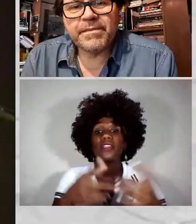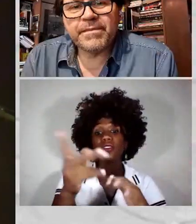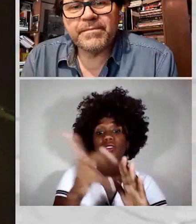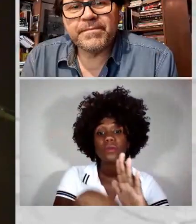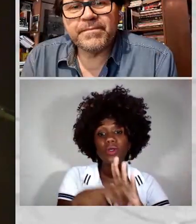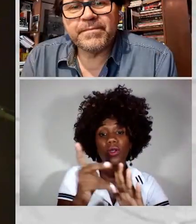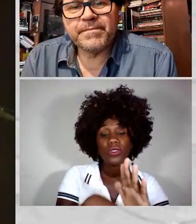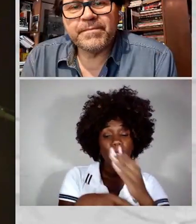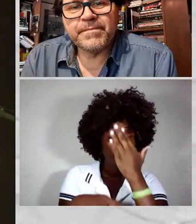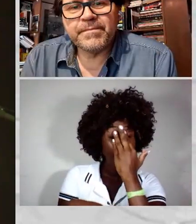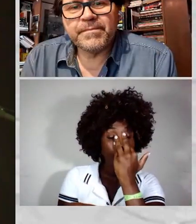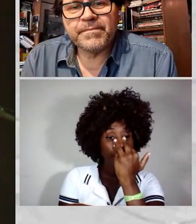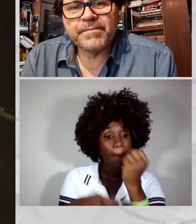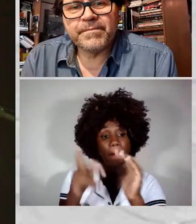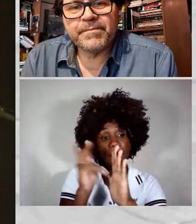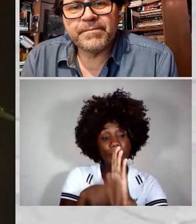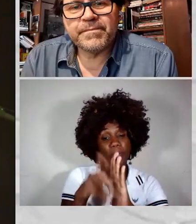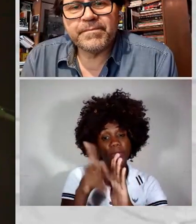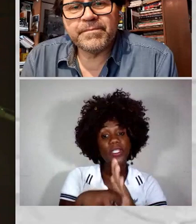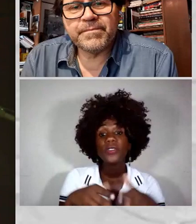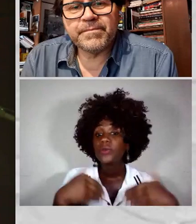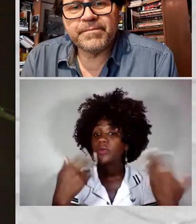projetos